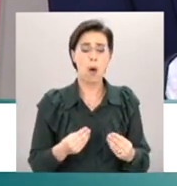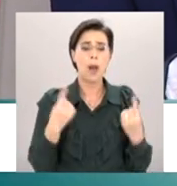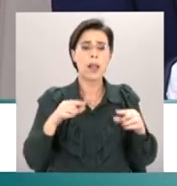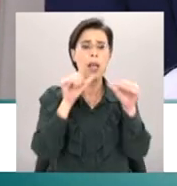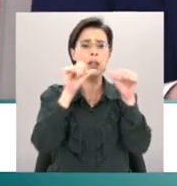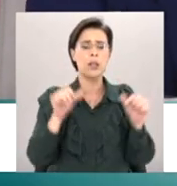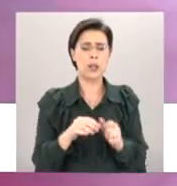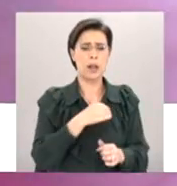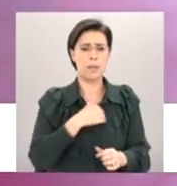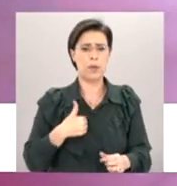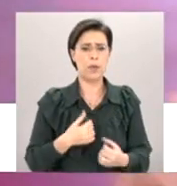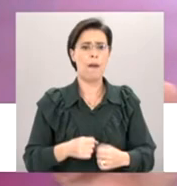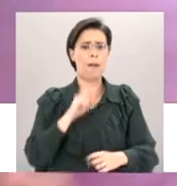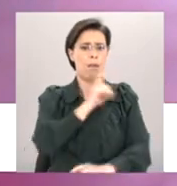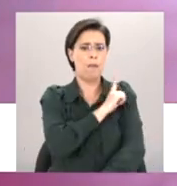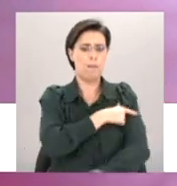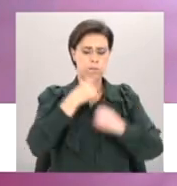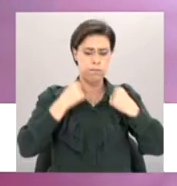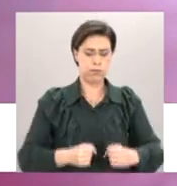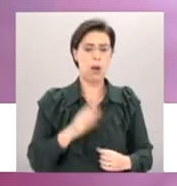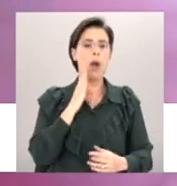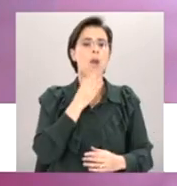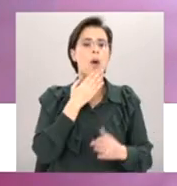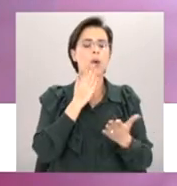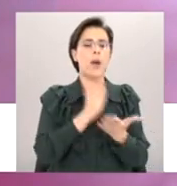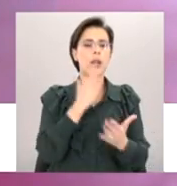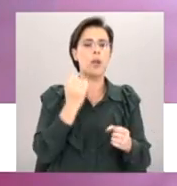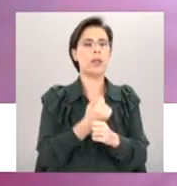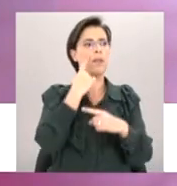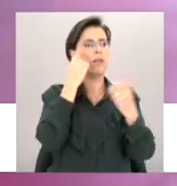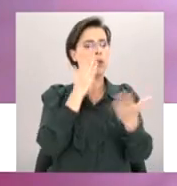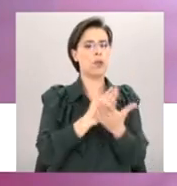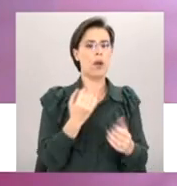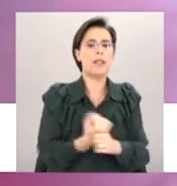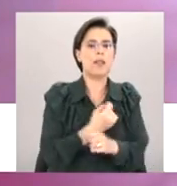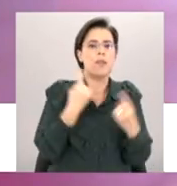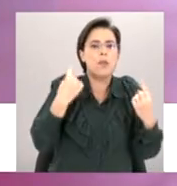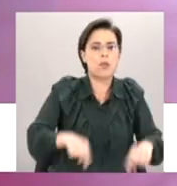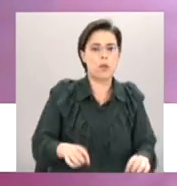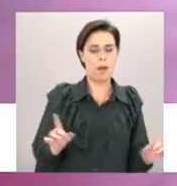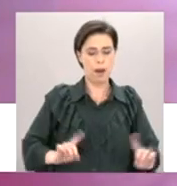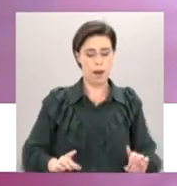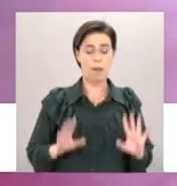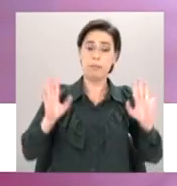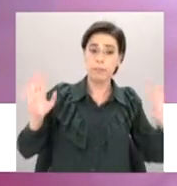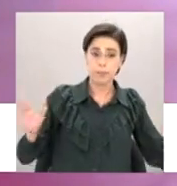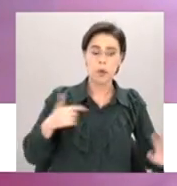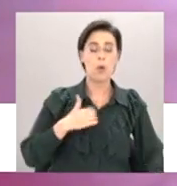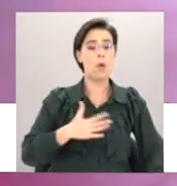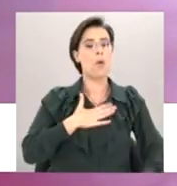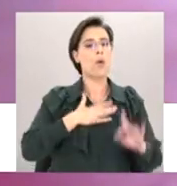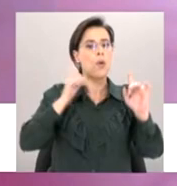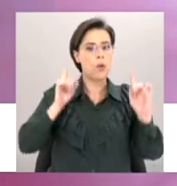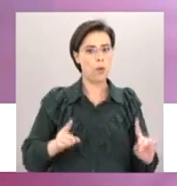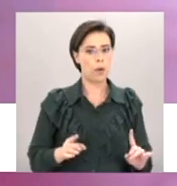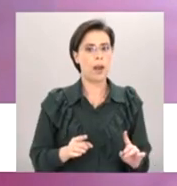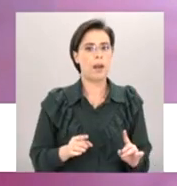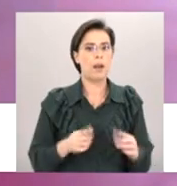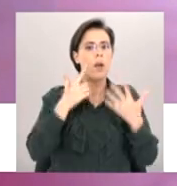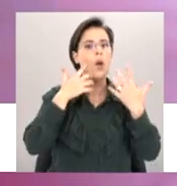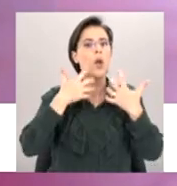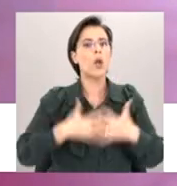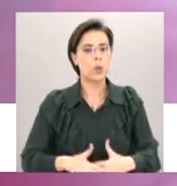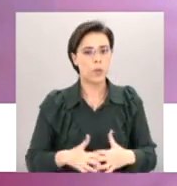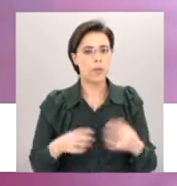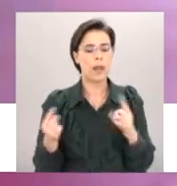porque tem sistema de saúde muito mais curtos e não dependem só do serviço público prestador de cuidados de saúde porque eu não quero te deixar que qualquer